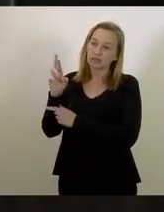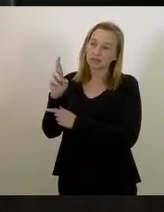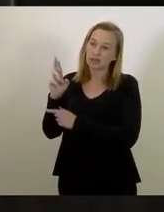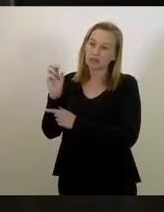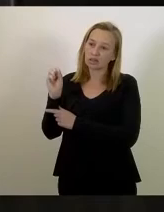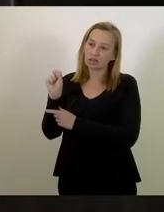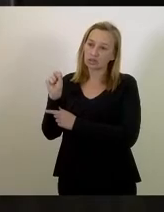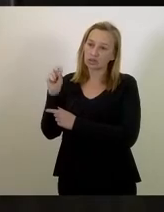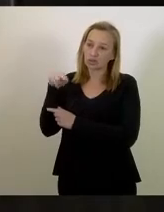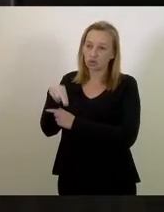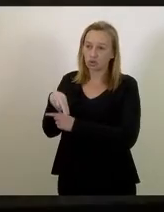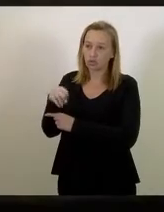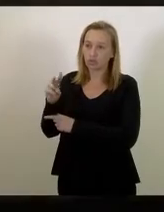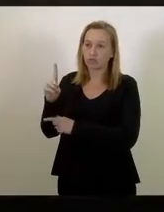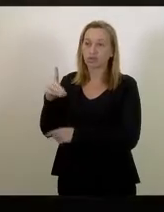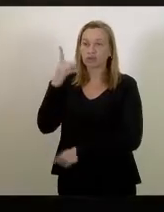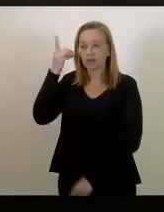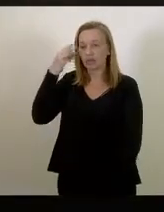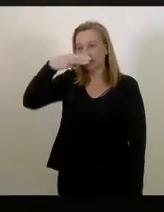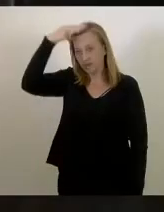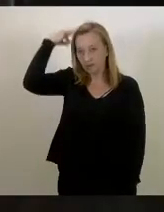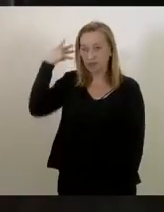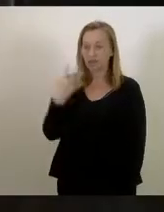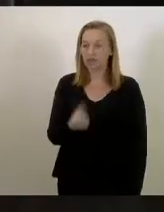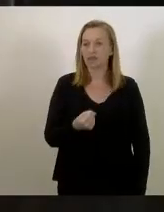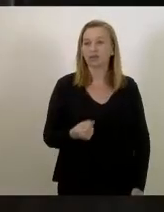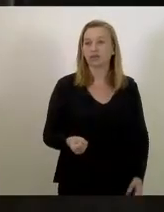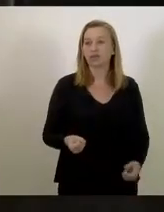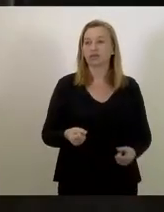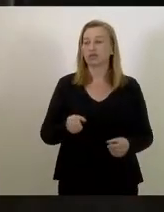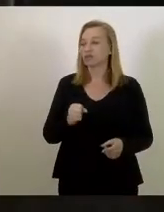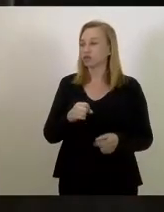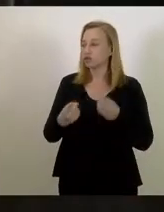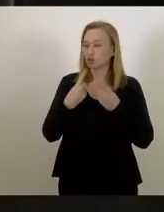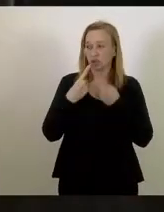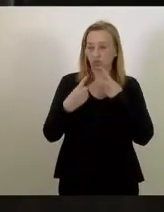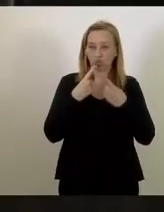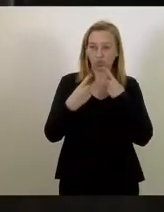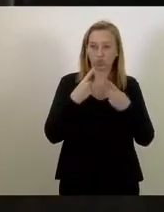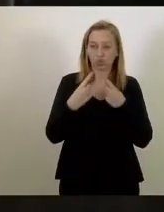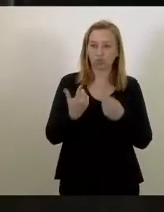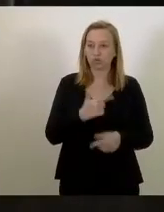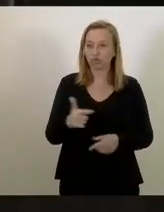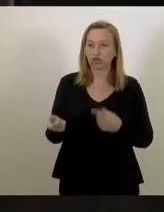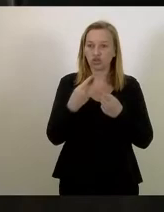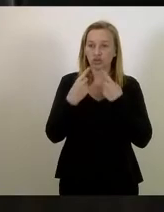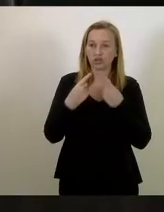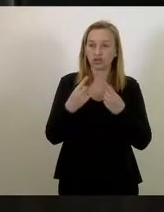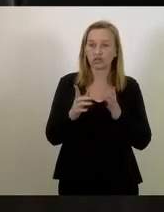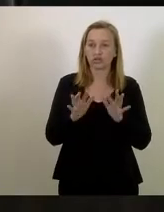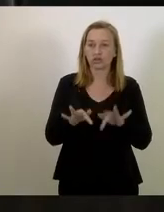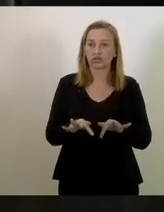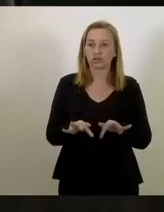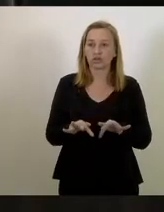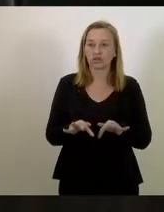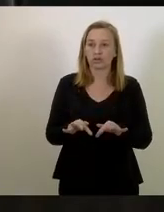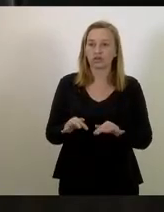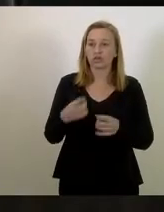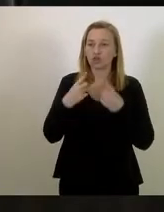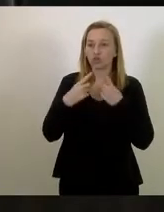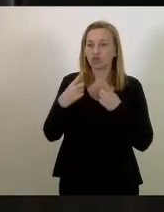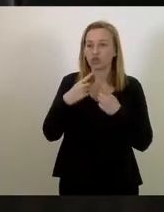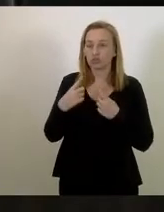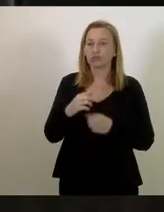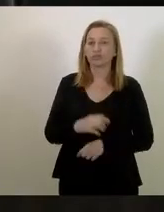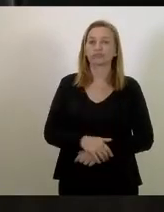Pacheco parecer favorável presidente com o parecer emitido em discussão não havendo quem queira discutir para discutir para discutir